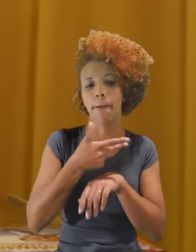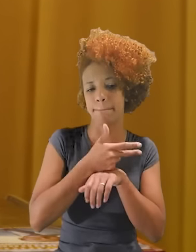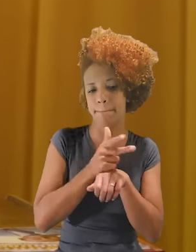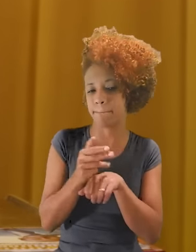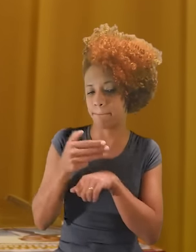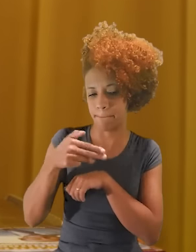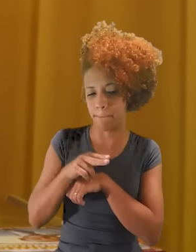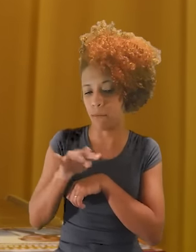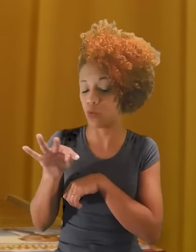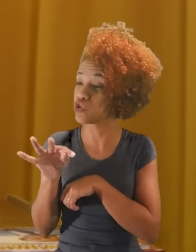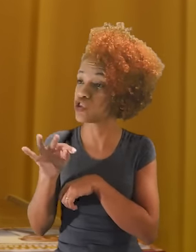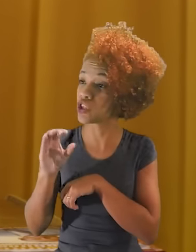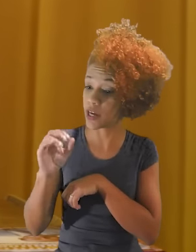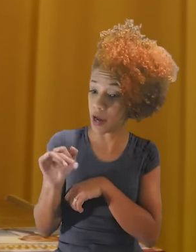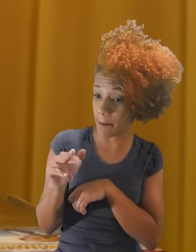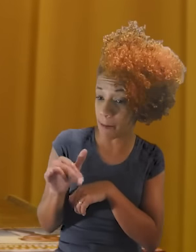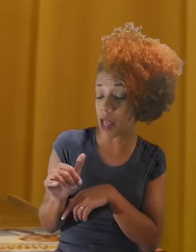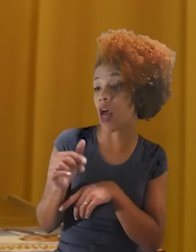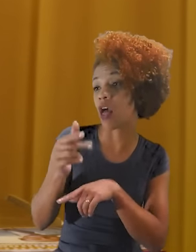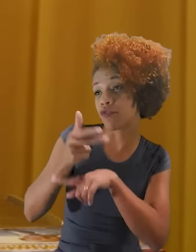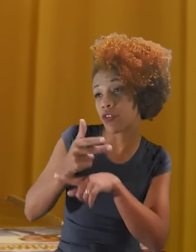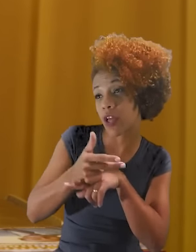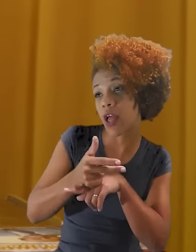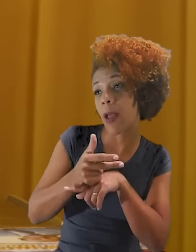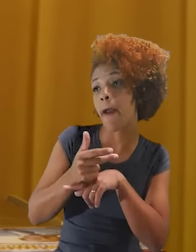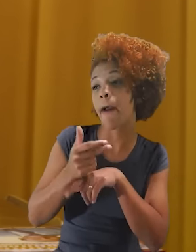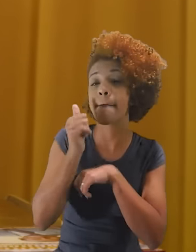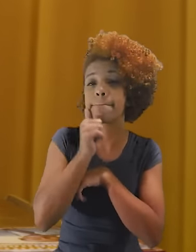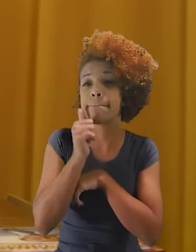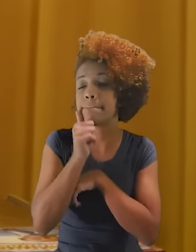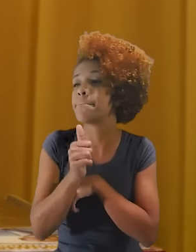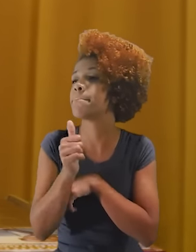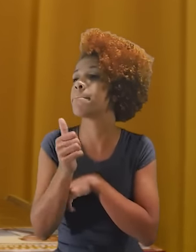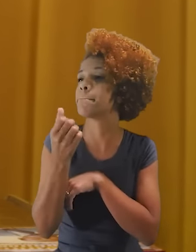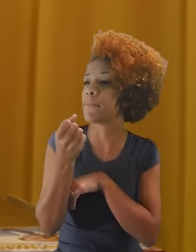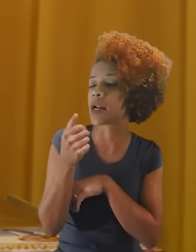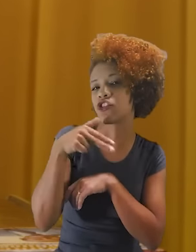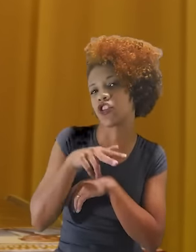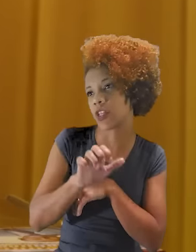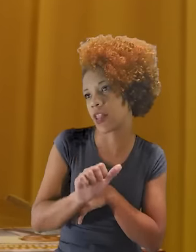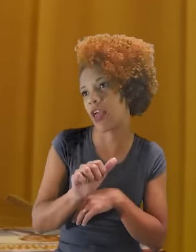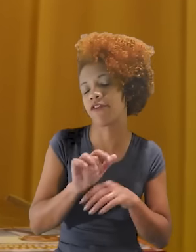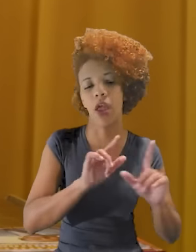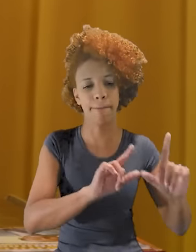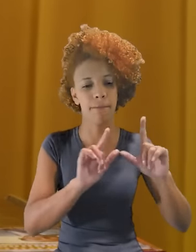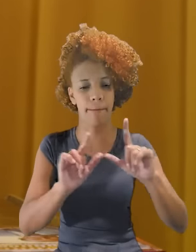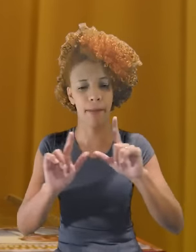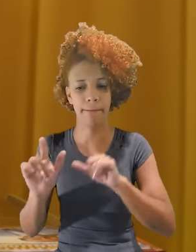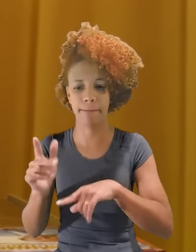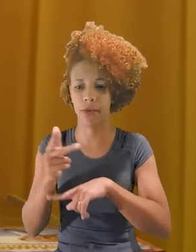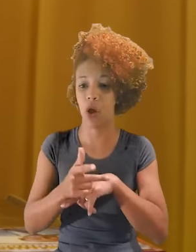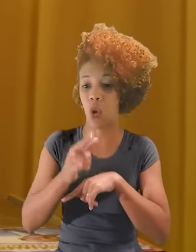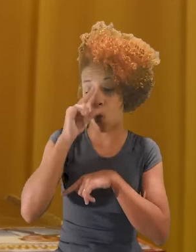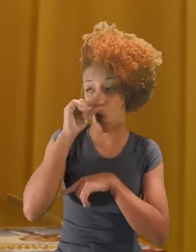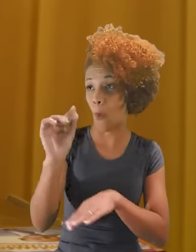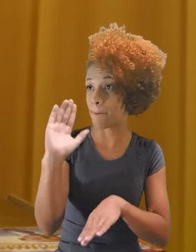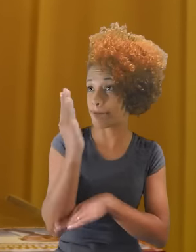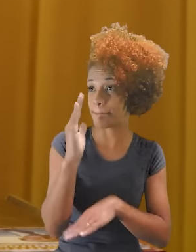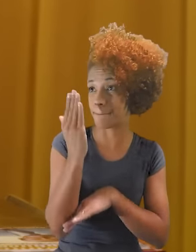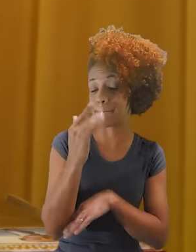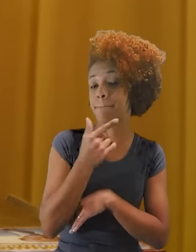multicâmera, que é aquela câmera quando você vê Branca de Neve ou Pinóquio, que elas são várias camadas, né? Você vê a primeira cena, por exemplo, de Pinóquio, que eles estão chegando na casa do